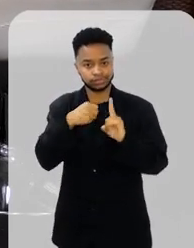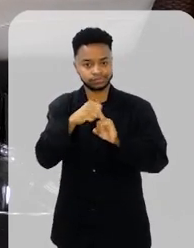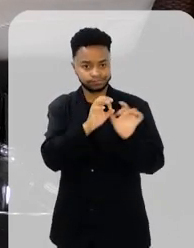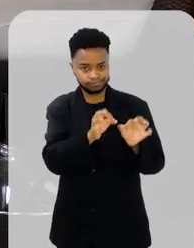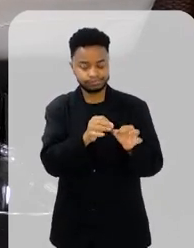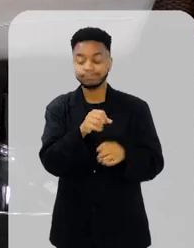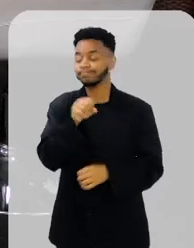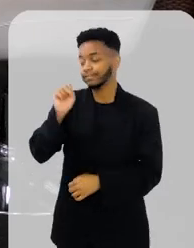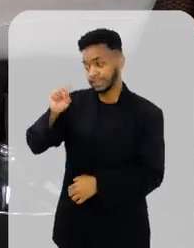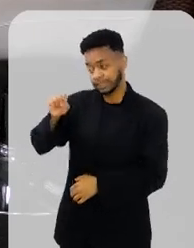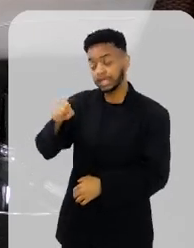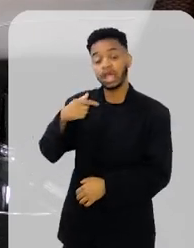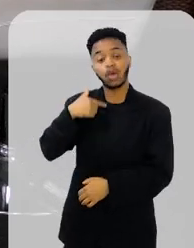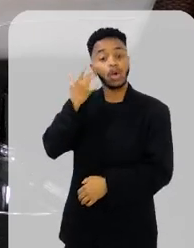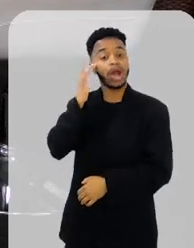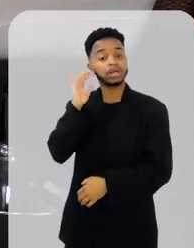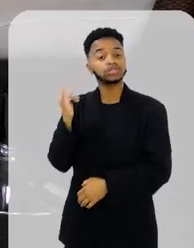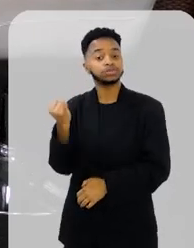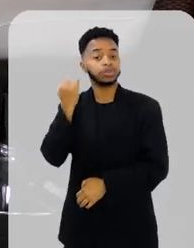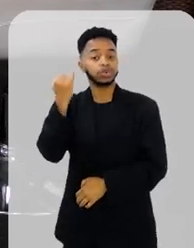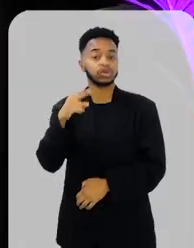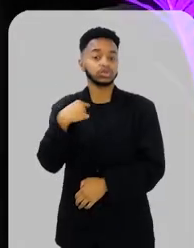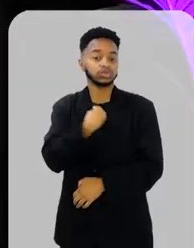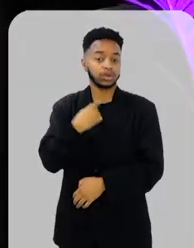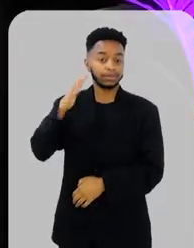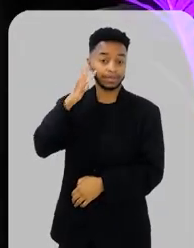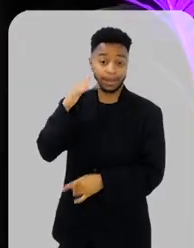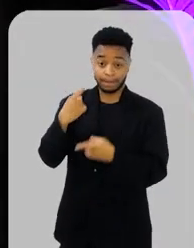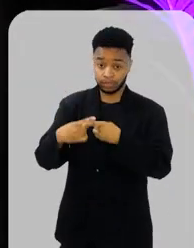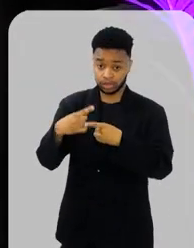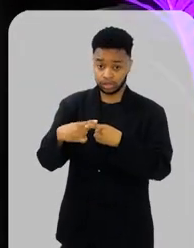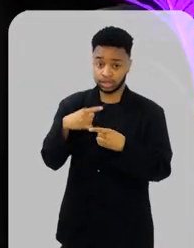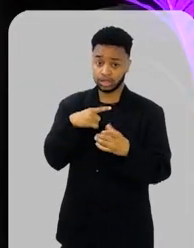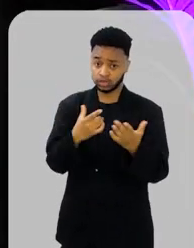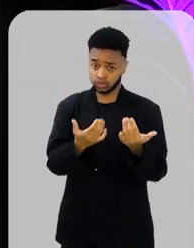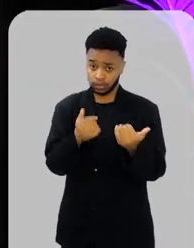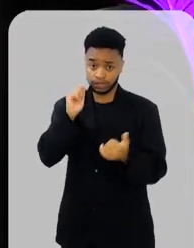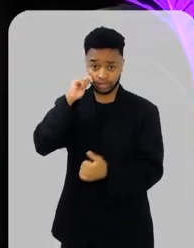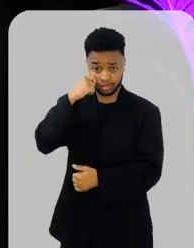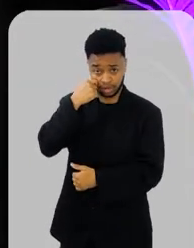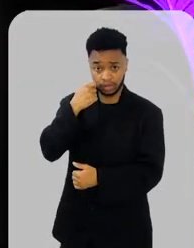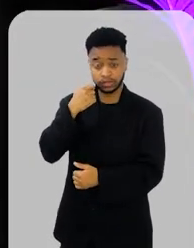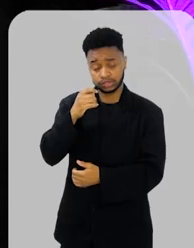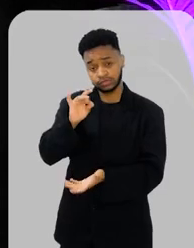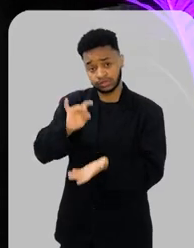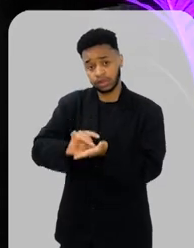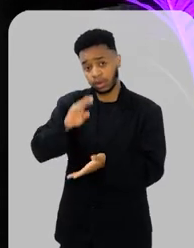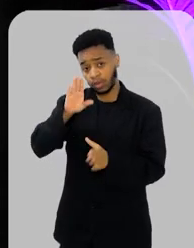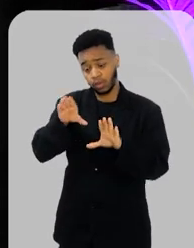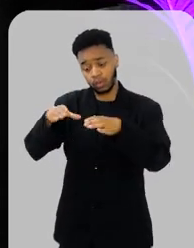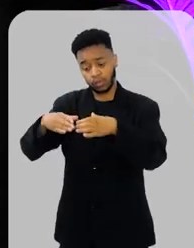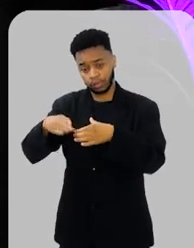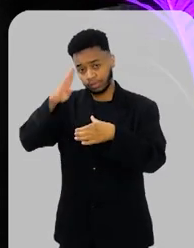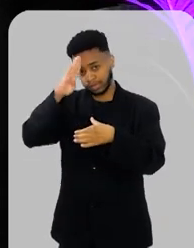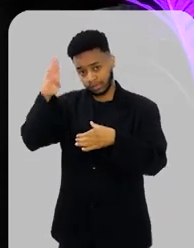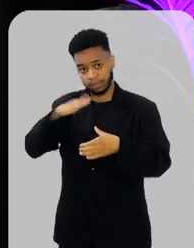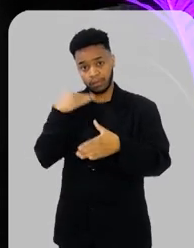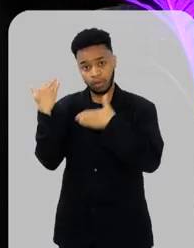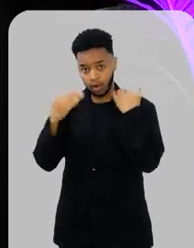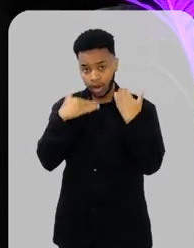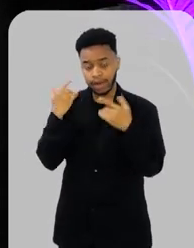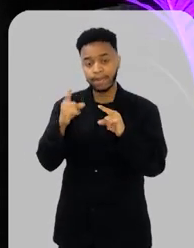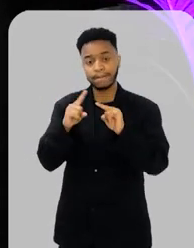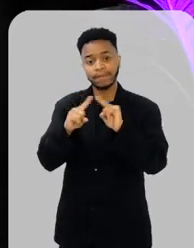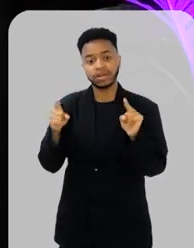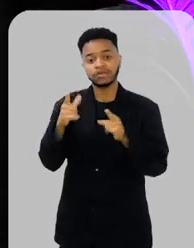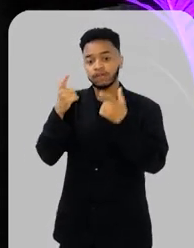sociedade. Exatamente. E eu acho que é muito importante a gente refletir que, apesar dos jovens, dos negros, serem o público